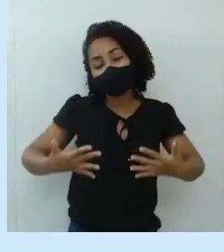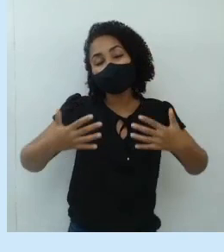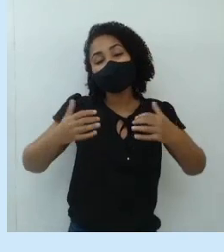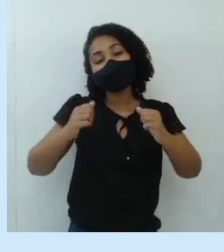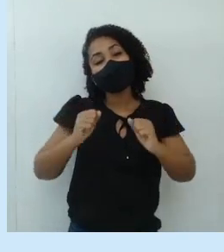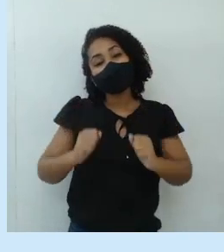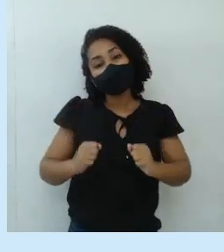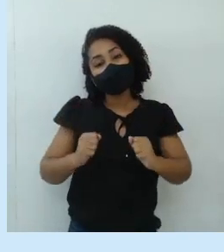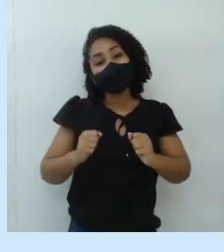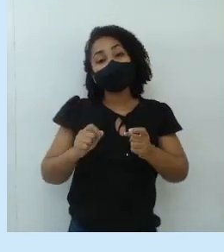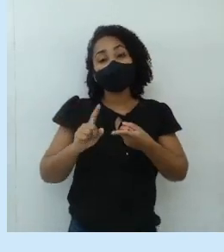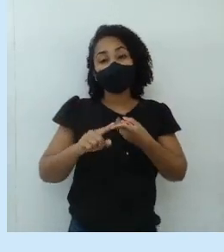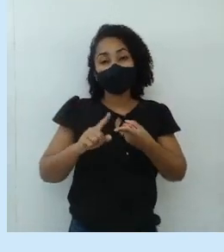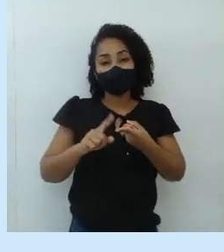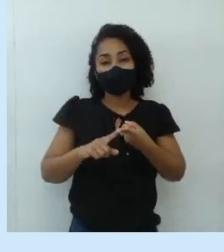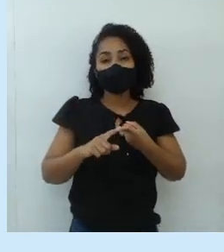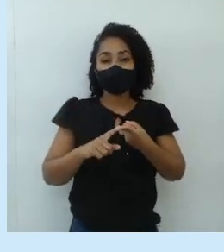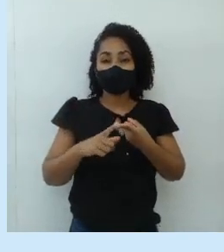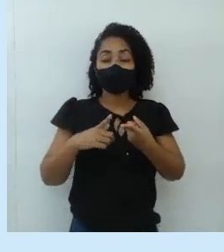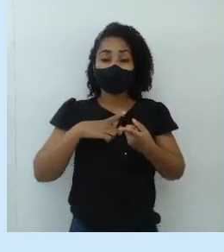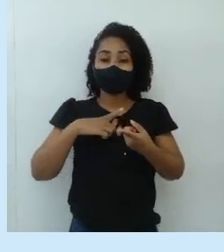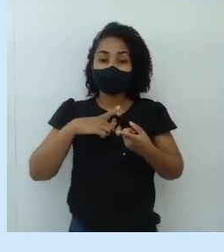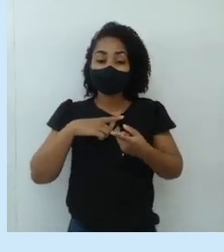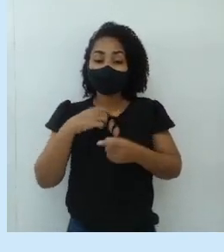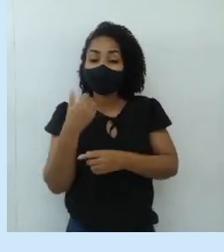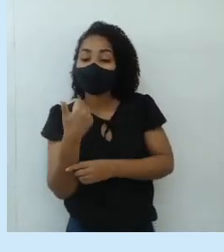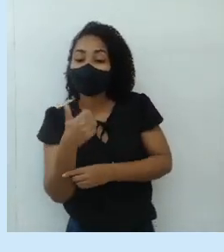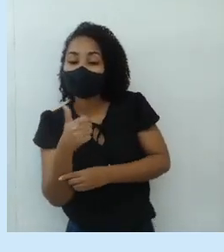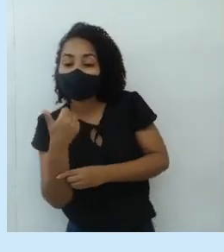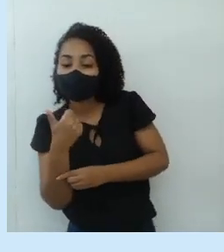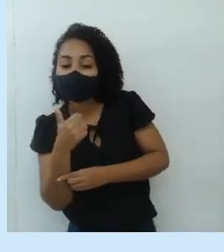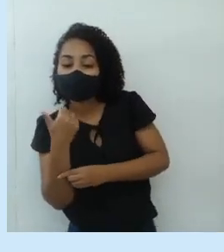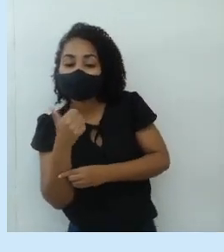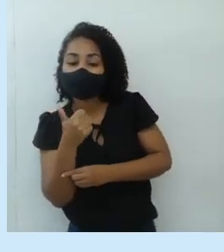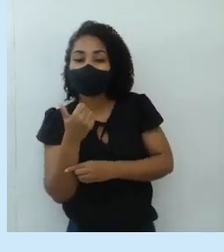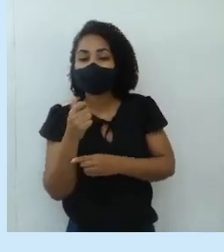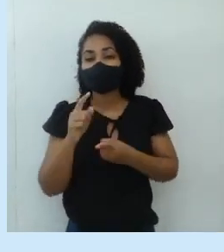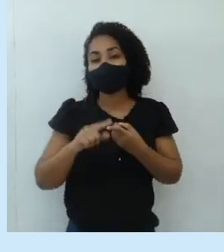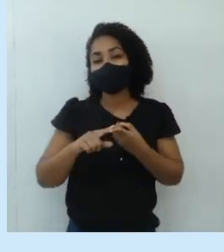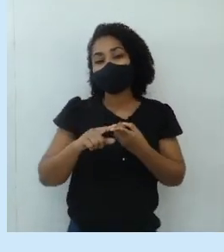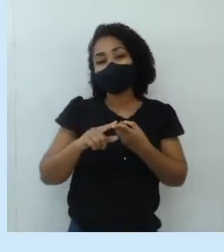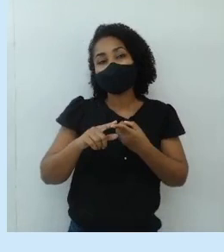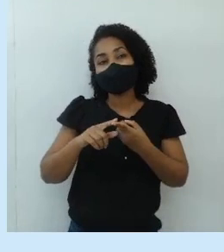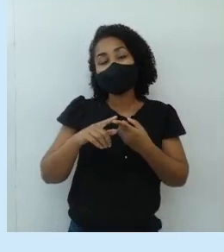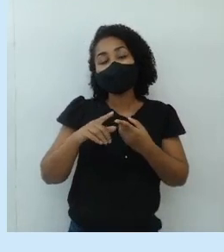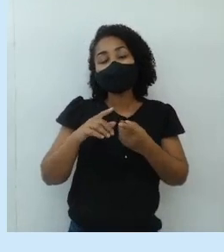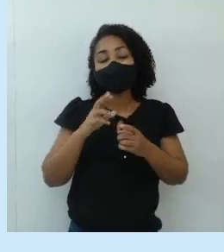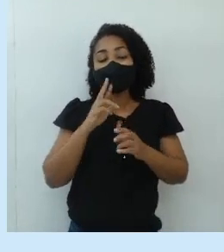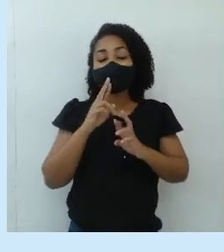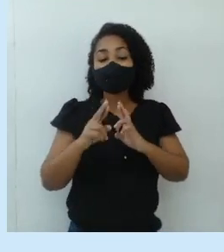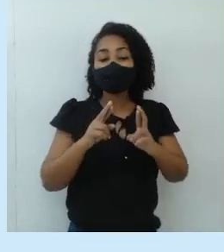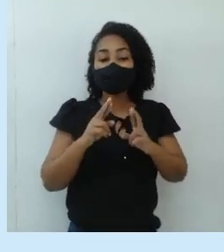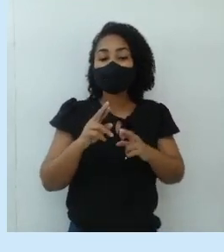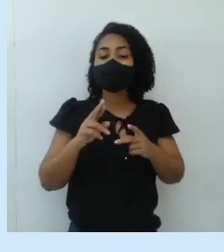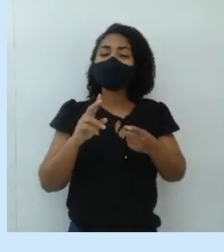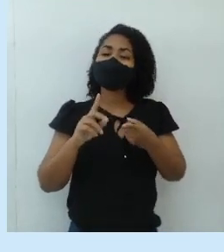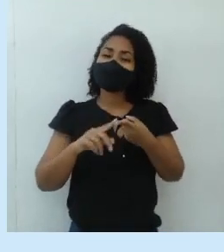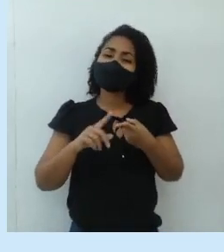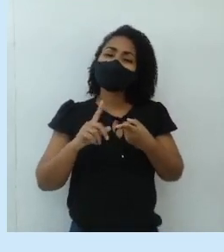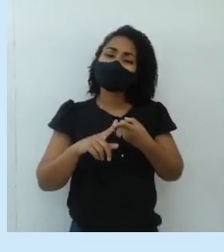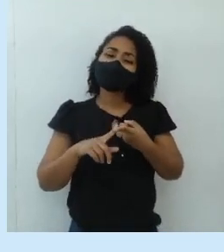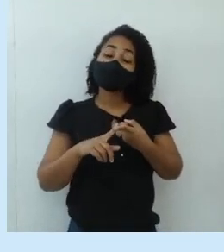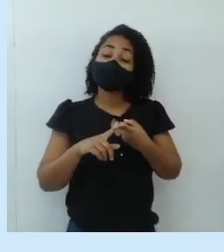de coletas de dados, análise e interpretação de resultados, isso a fim